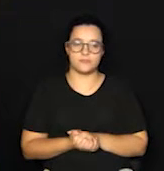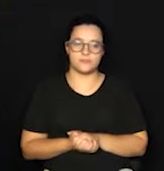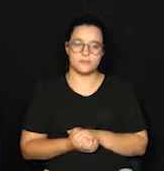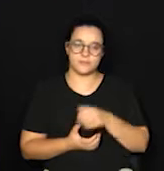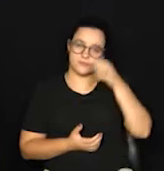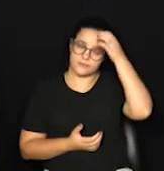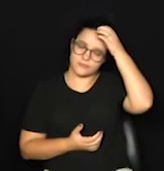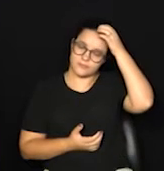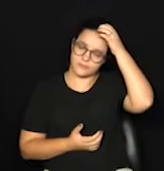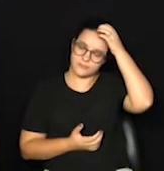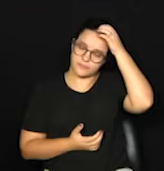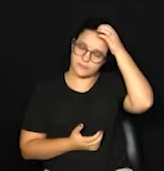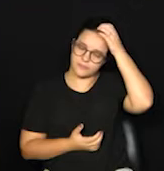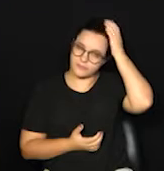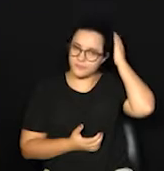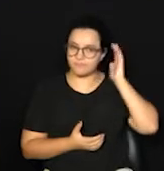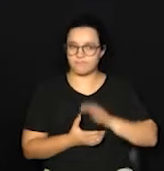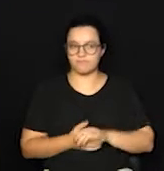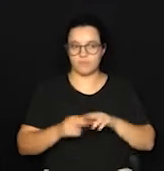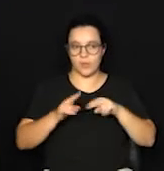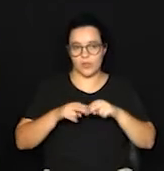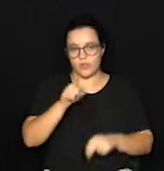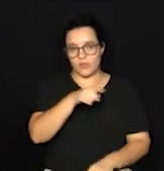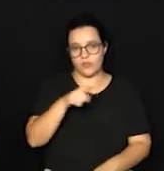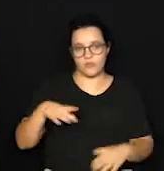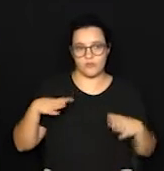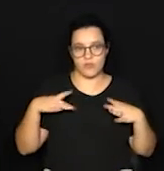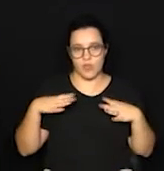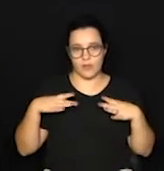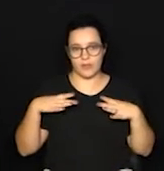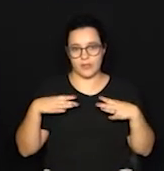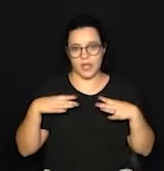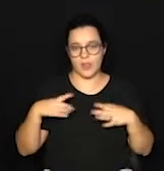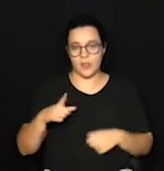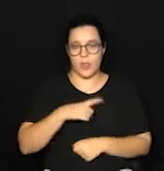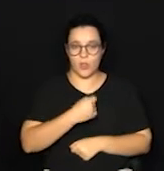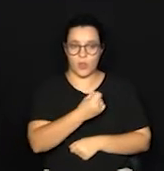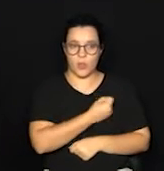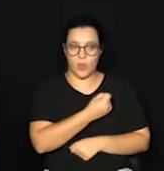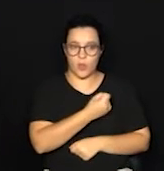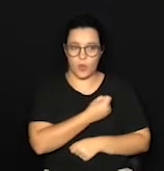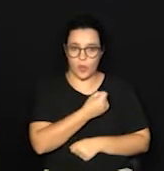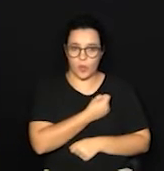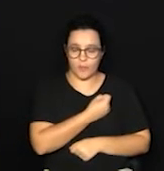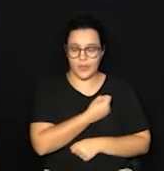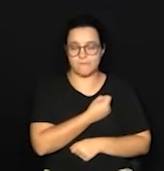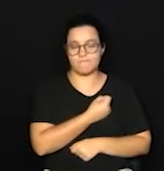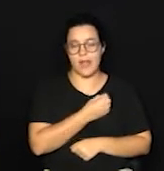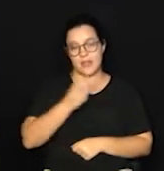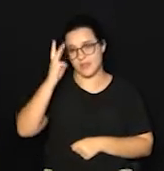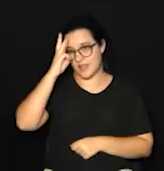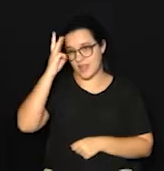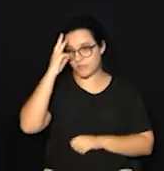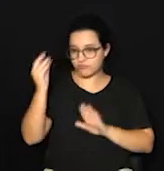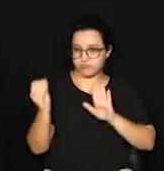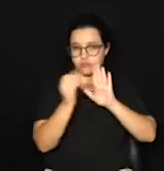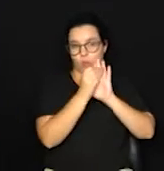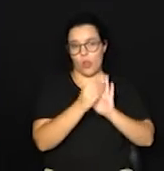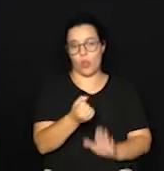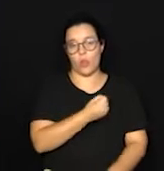cidade de Campinas, por conta do feriado, ficou um tempo, sem atualizar os dados. Isso aconteceu ontem.